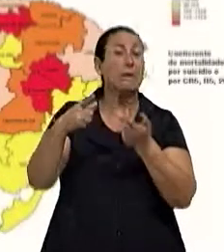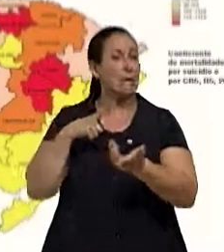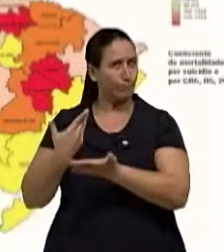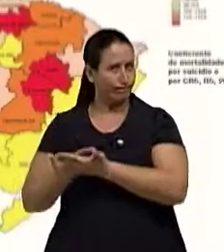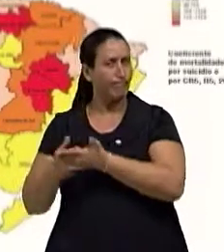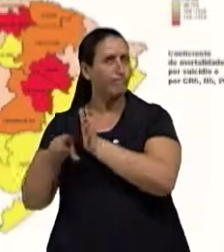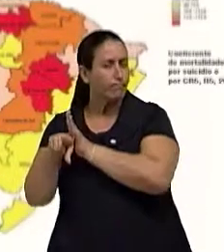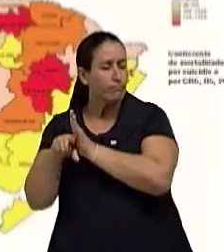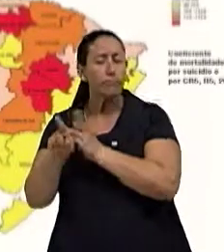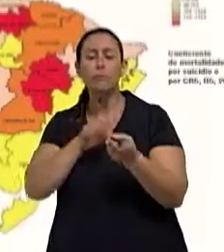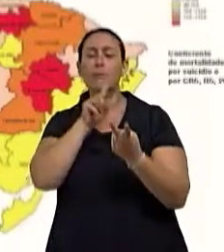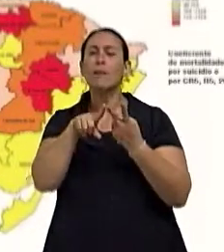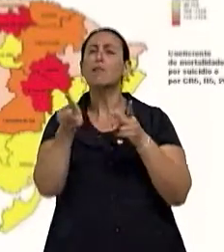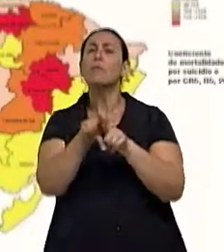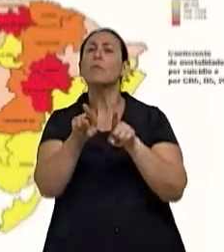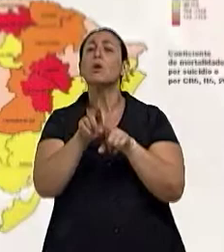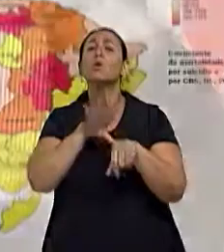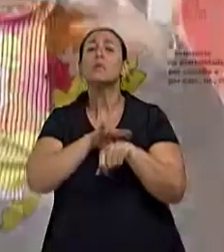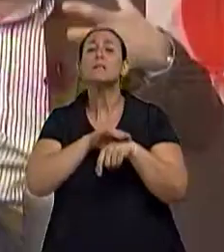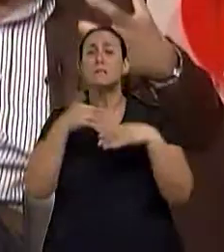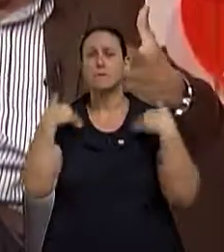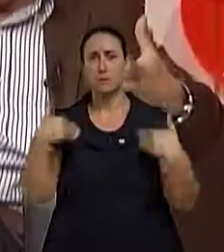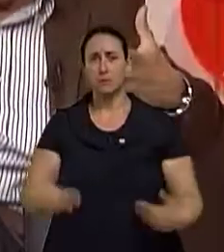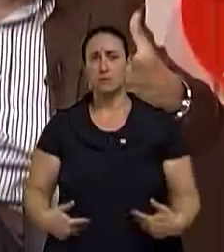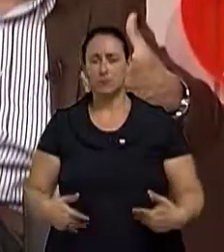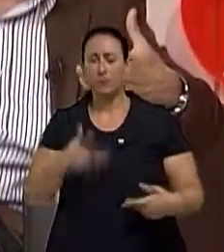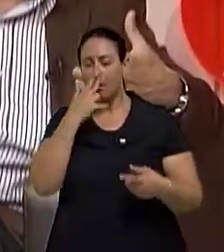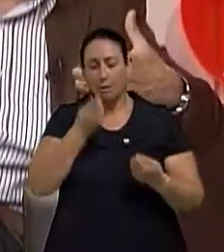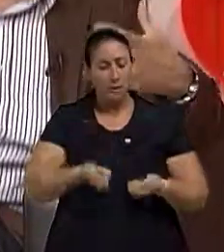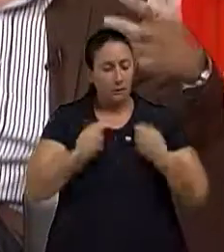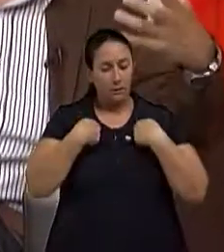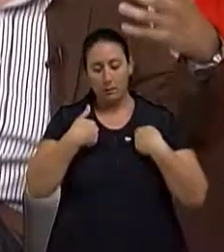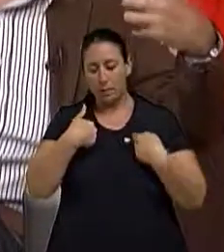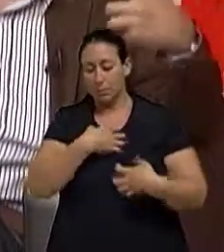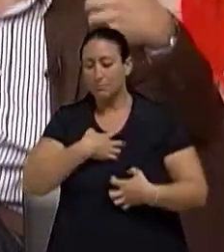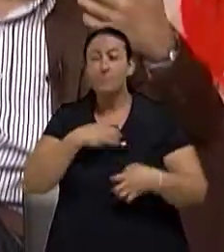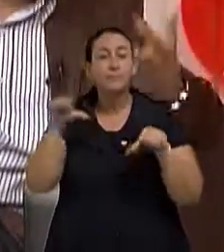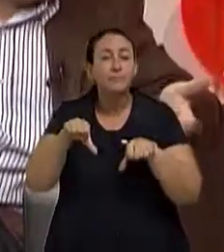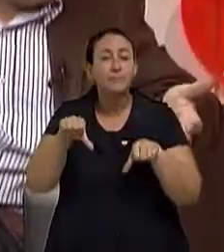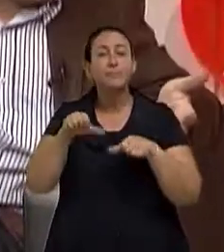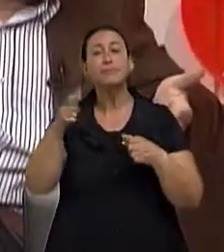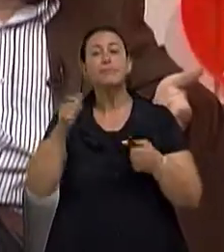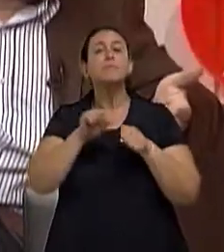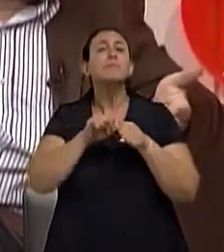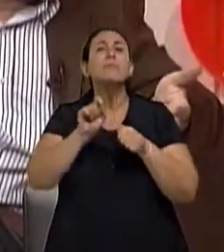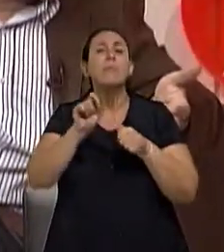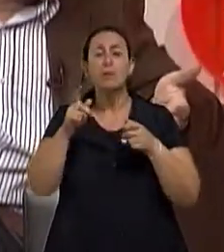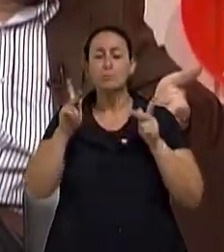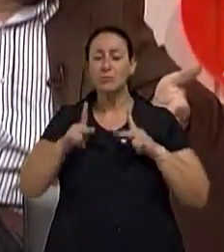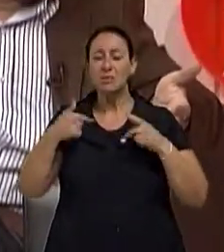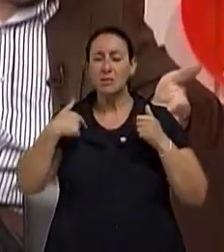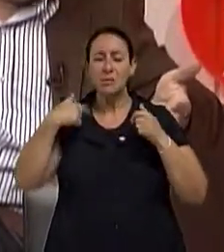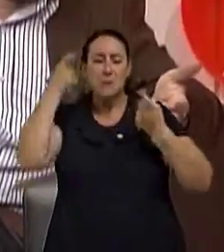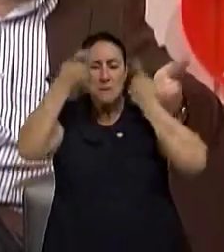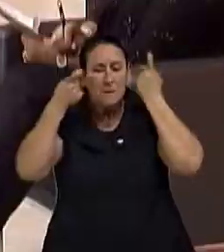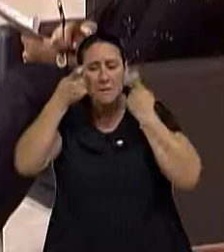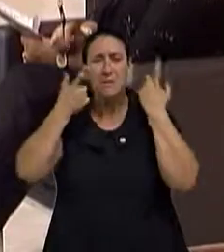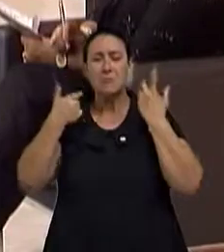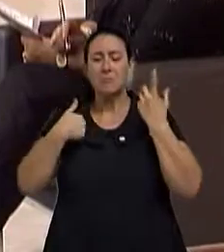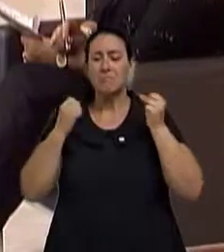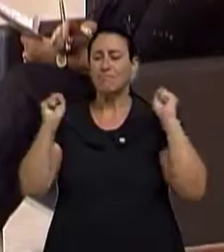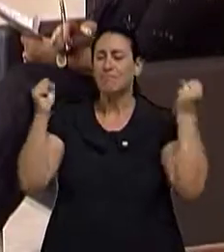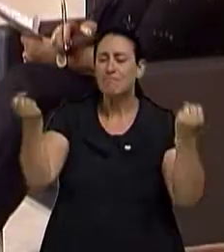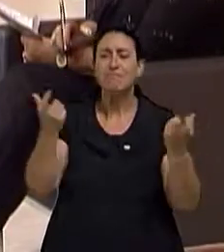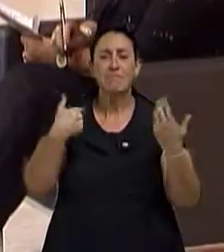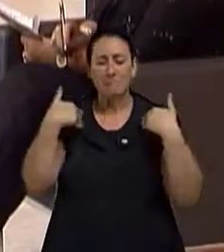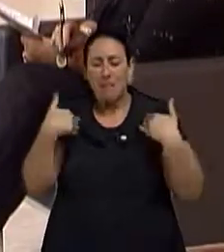da doença física, porque às vezes a doença física leva a sensação, né, de desespero para as pessoas. De perdas. Né? E